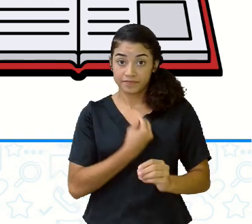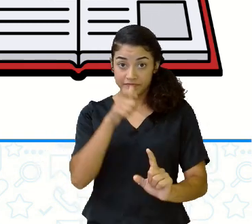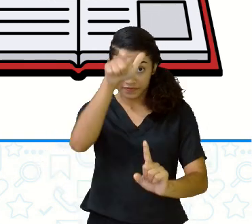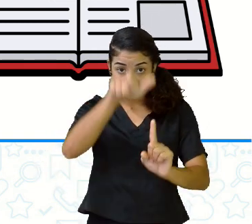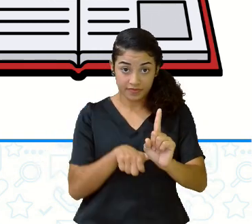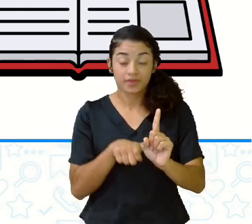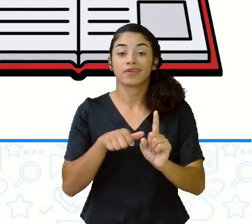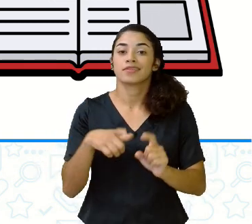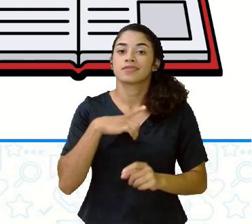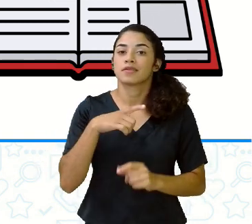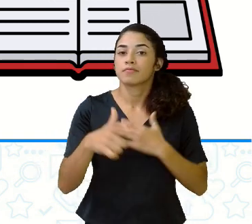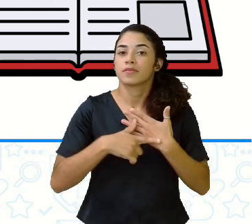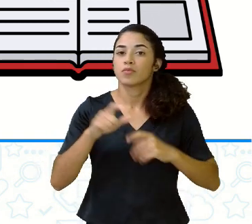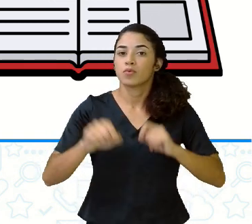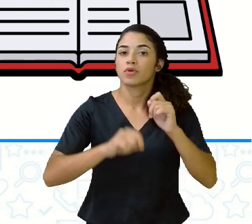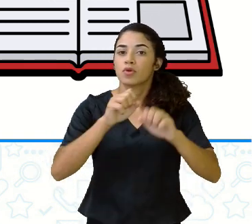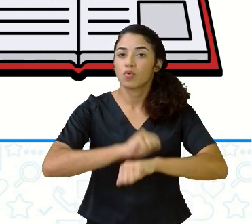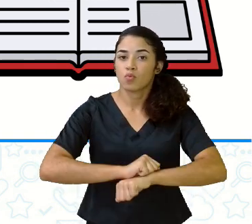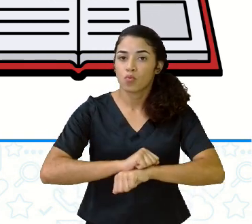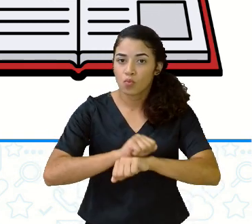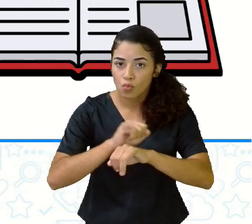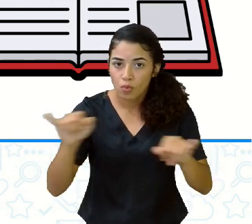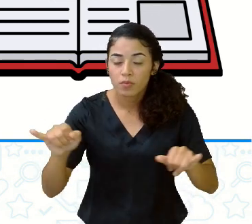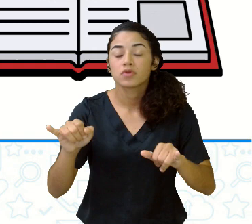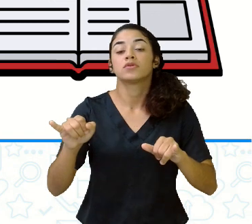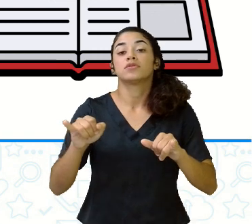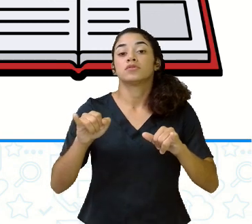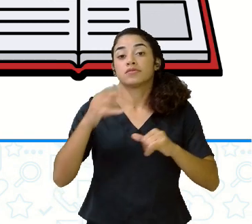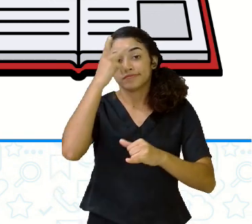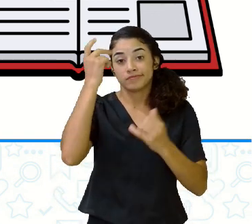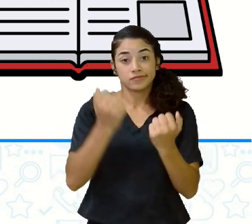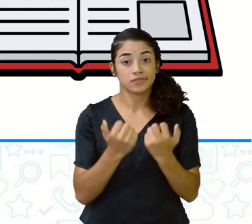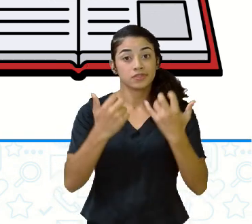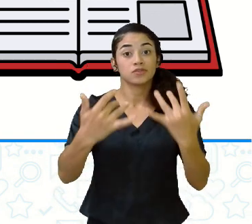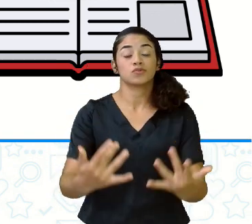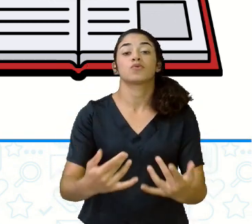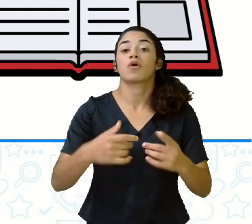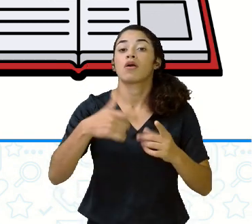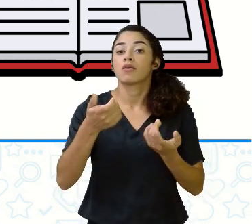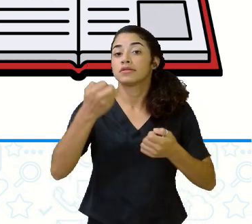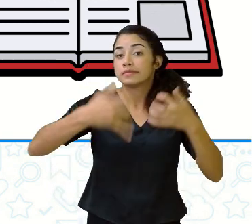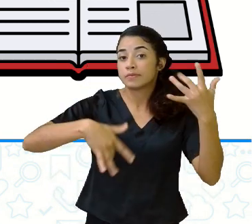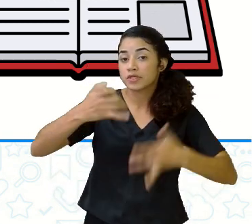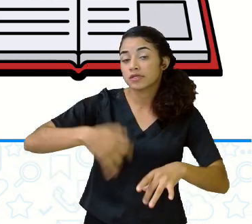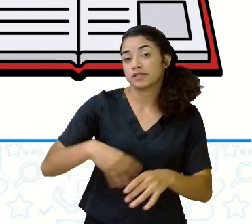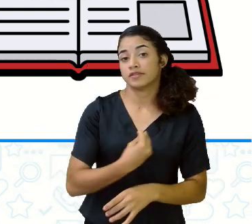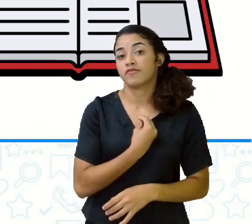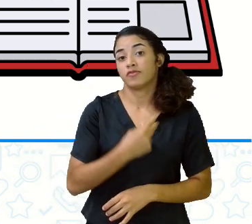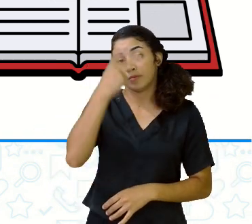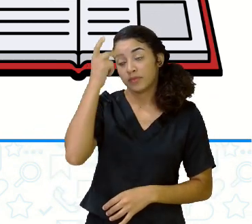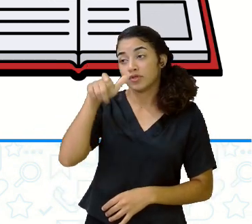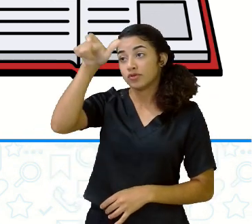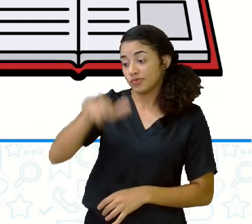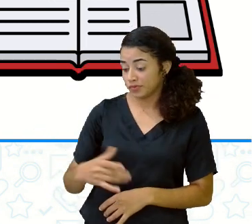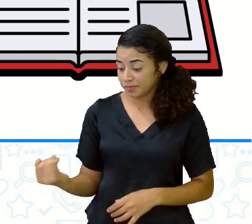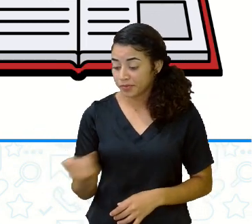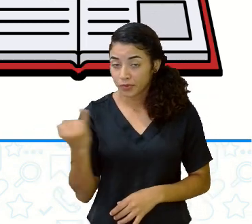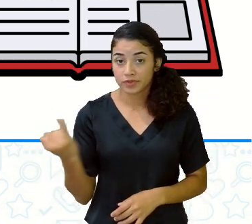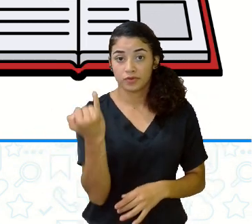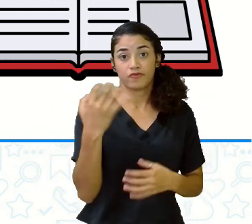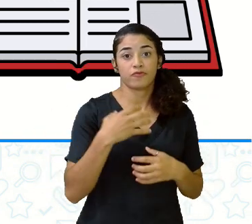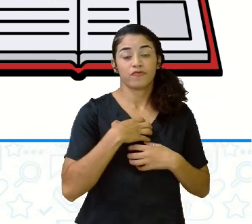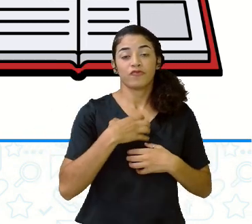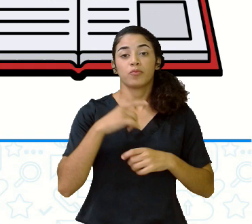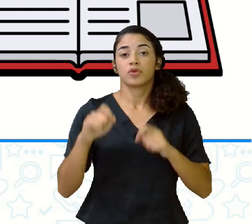de compartilhar ao amplo público o relato de vida de uma importante pessoa de modo